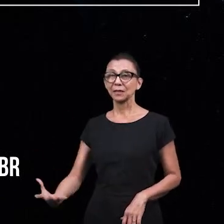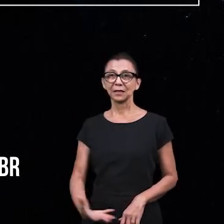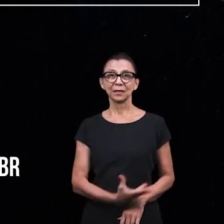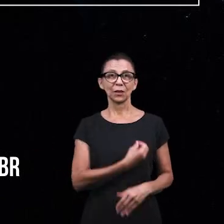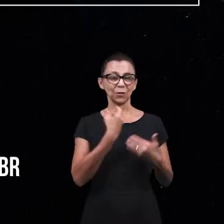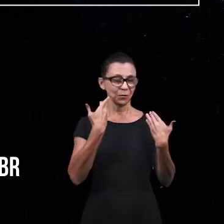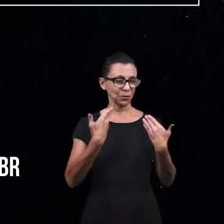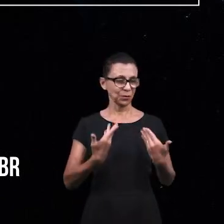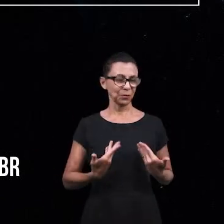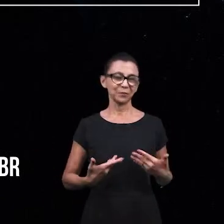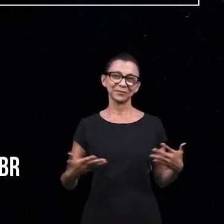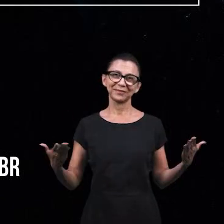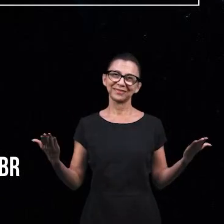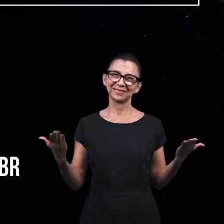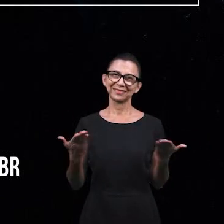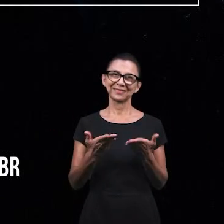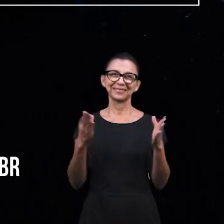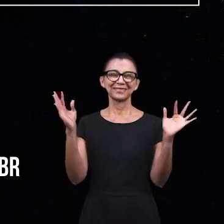agora sou